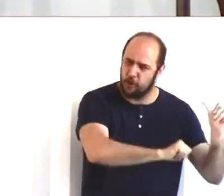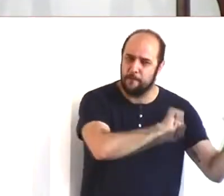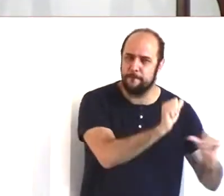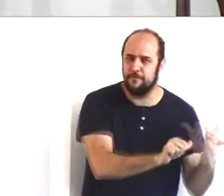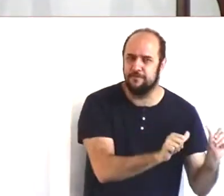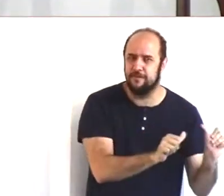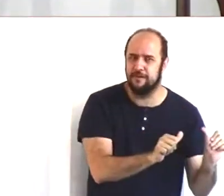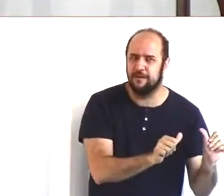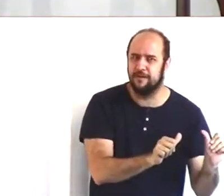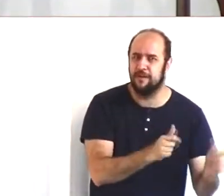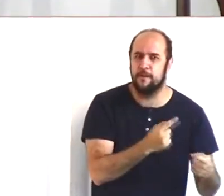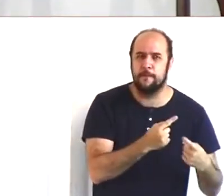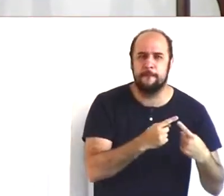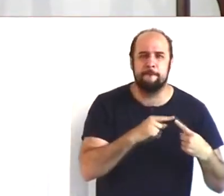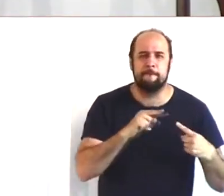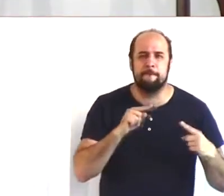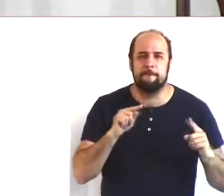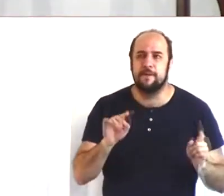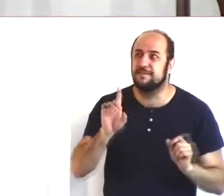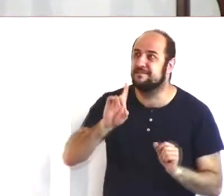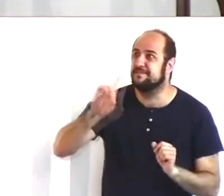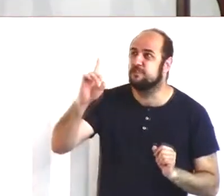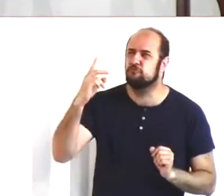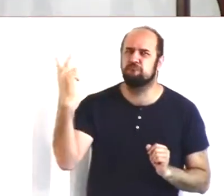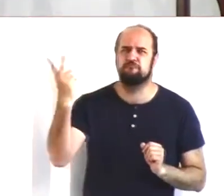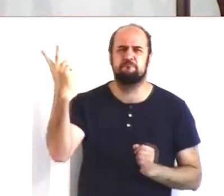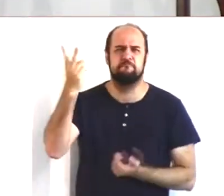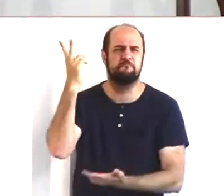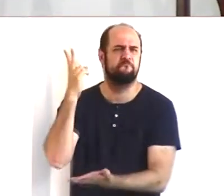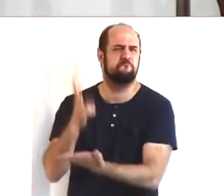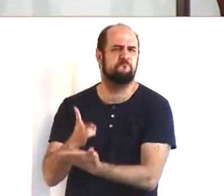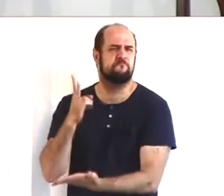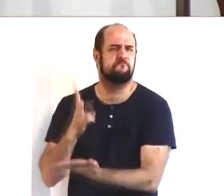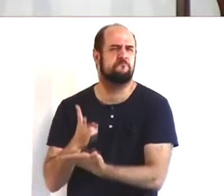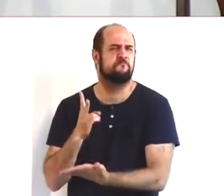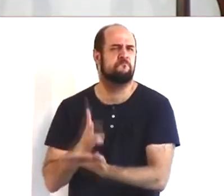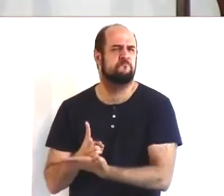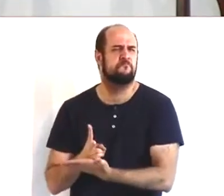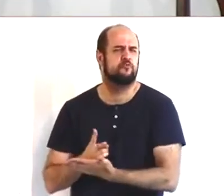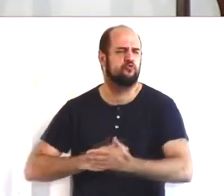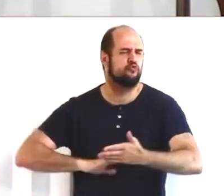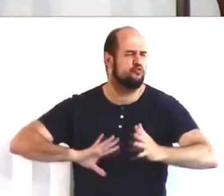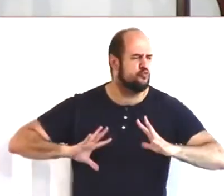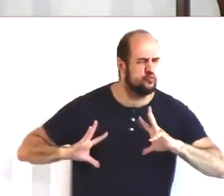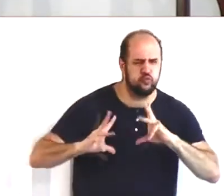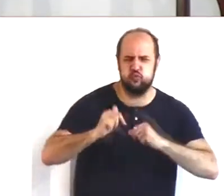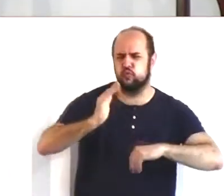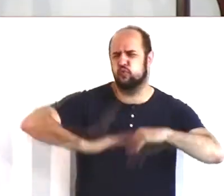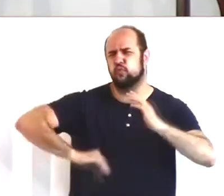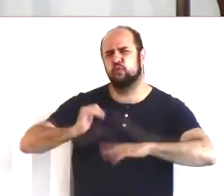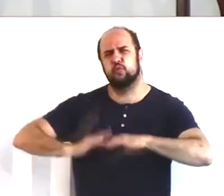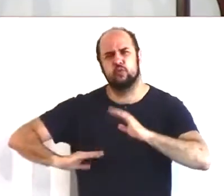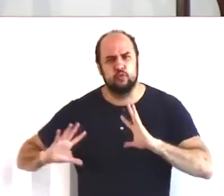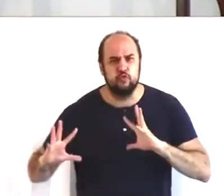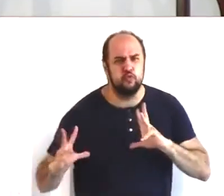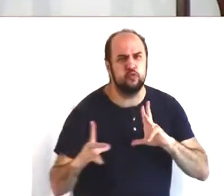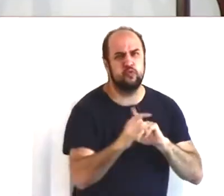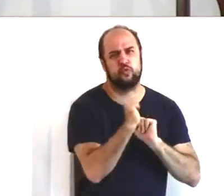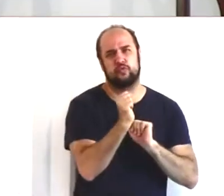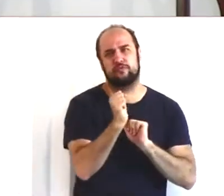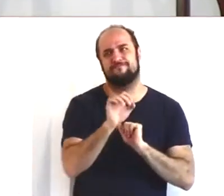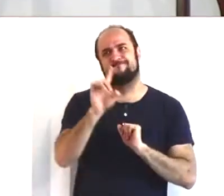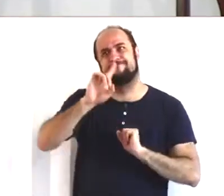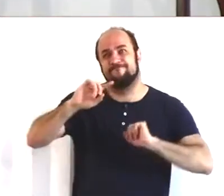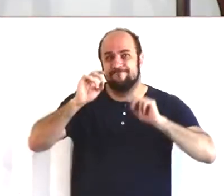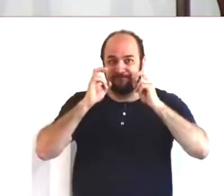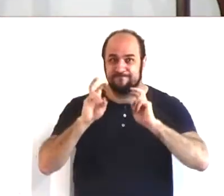nada deixou de ter o valor de Deus, de tudo que foi criado, de toda a sua criação. Então a perspectiva de Deus